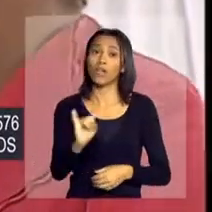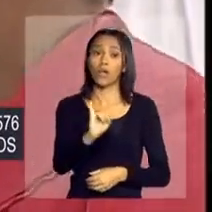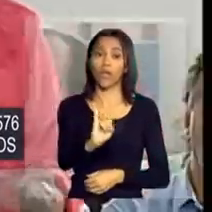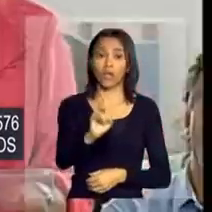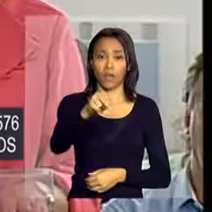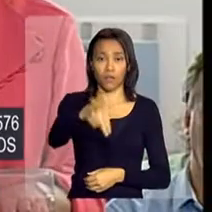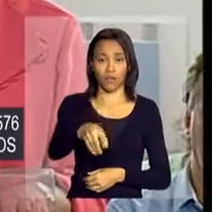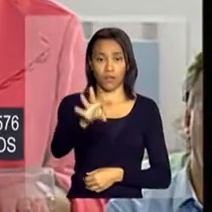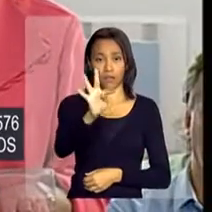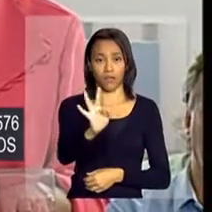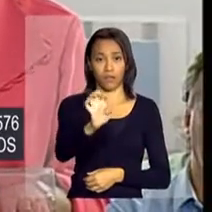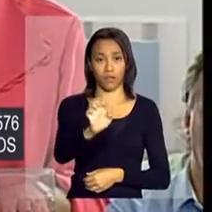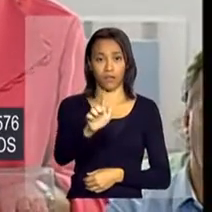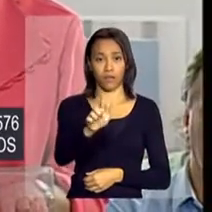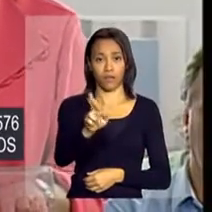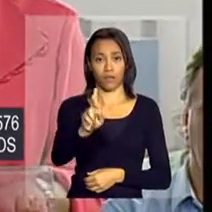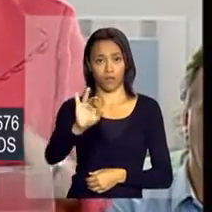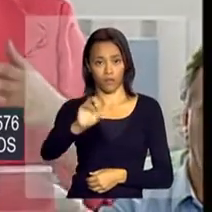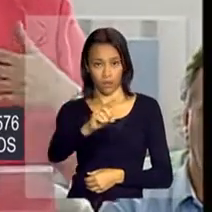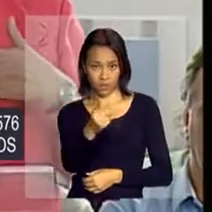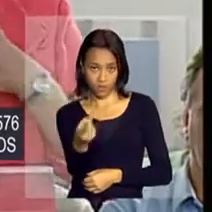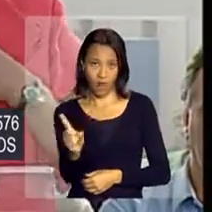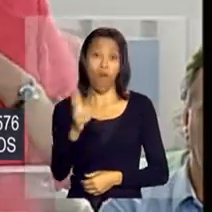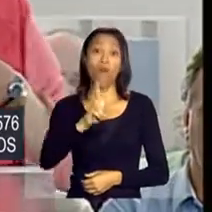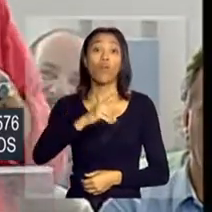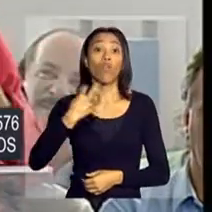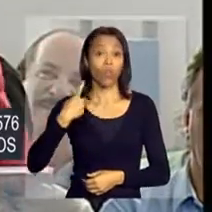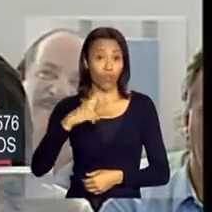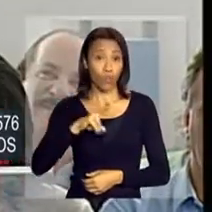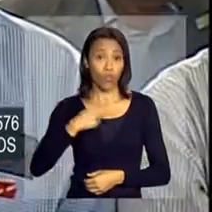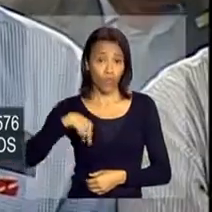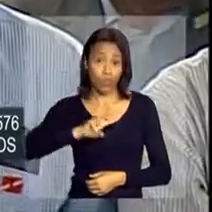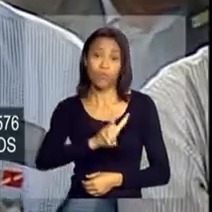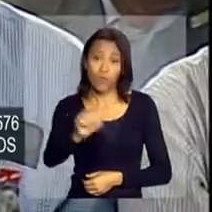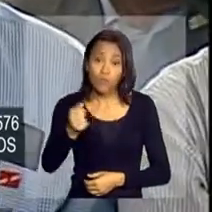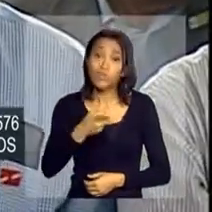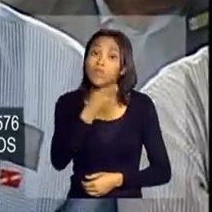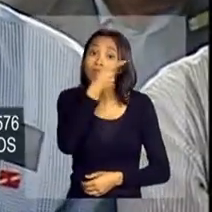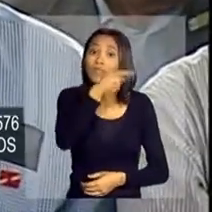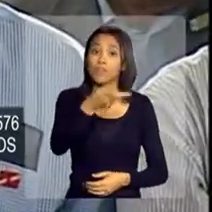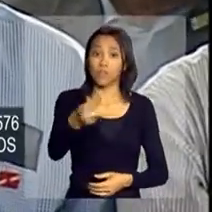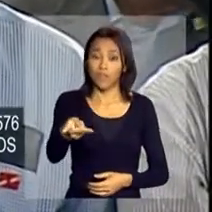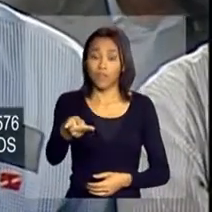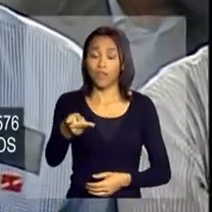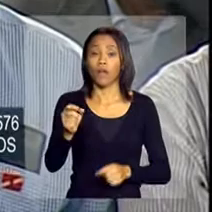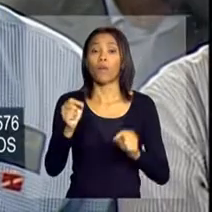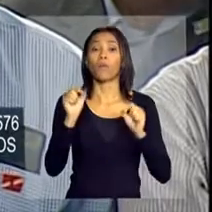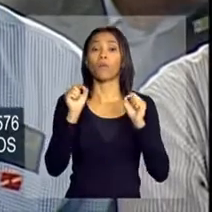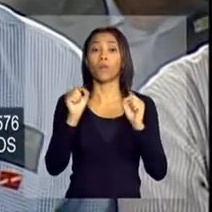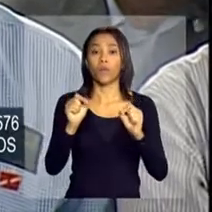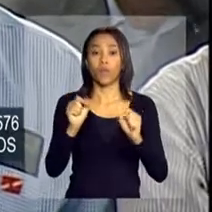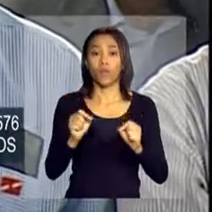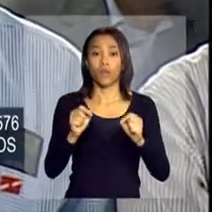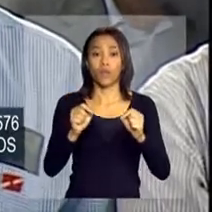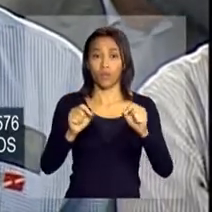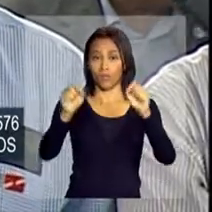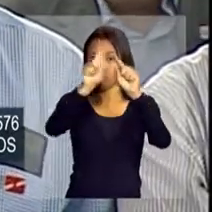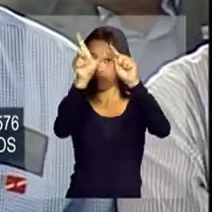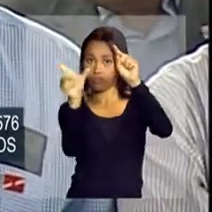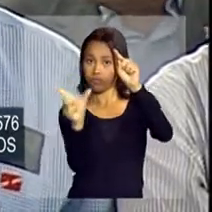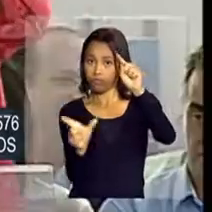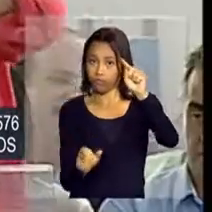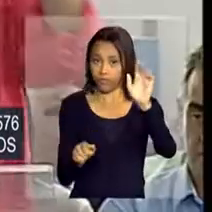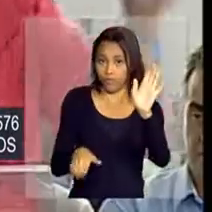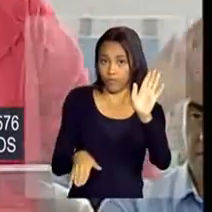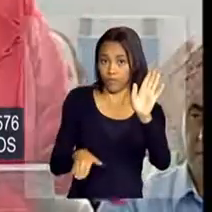nós vamos visitar o que nós chamamos de vertentes litorâneas,